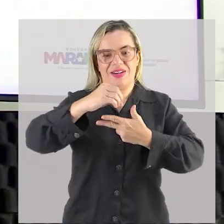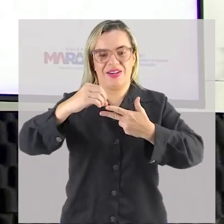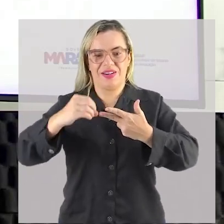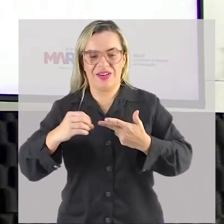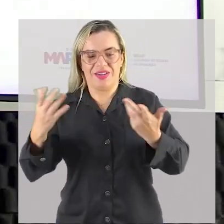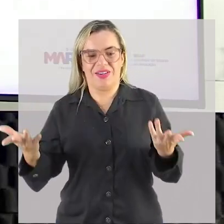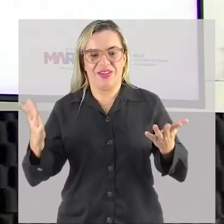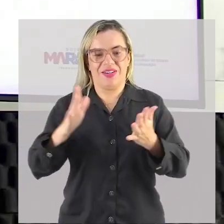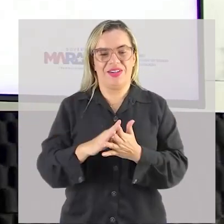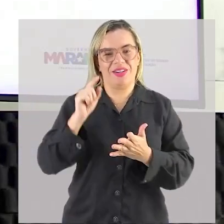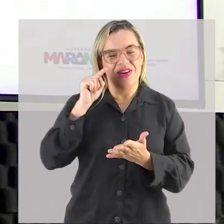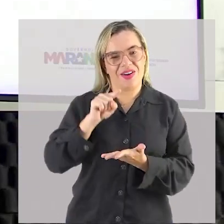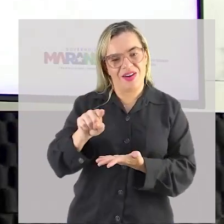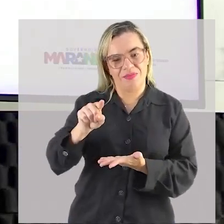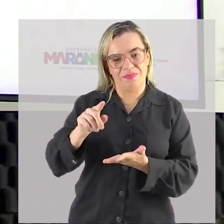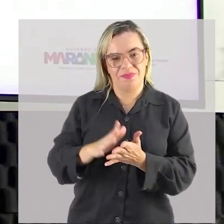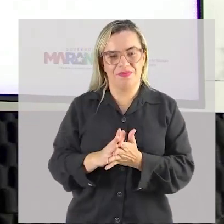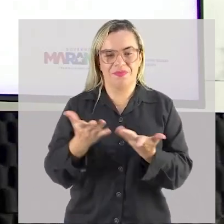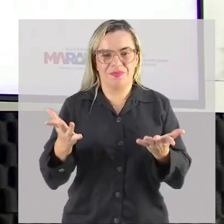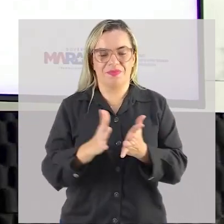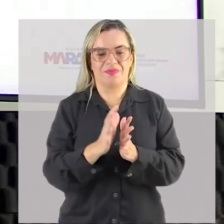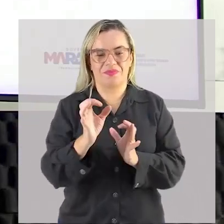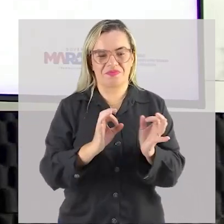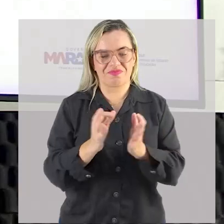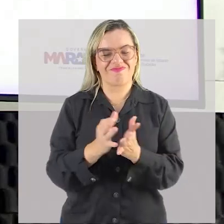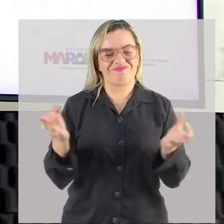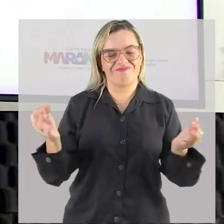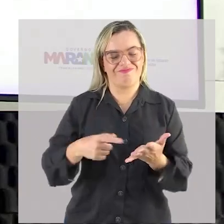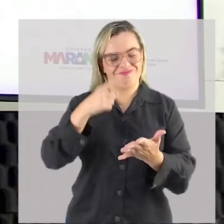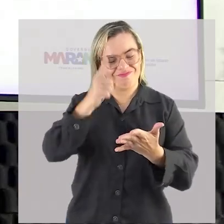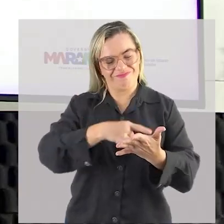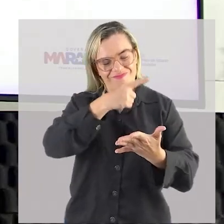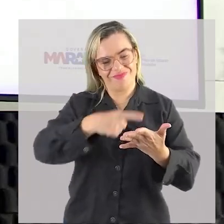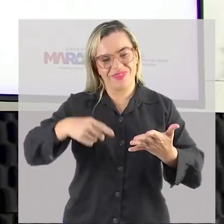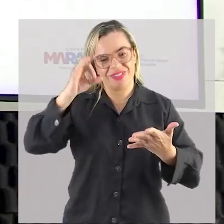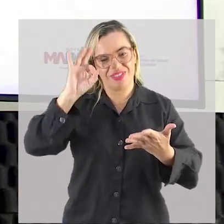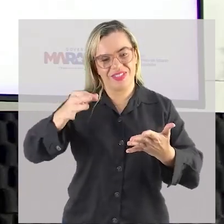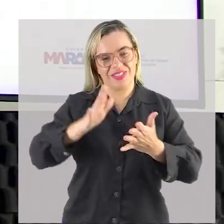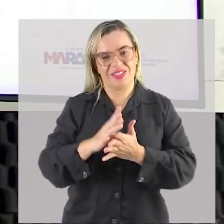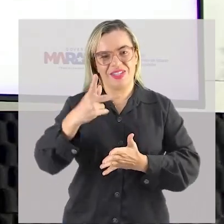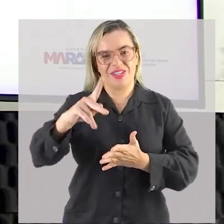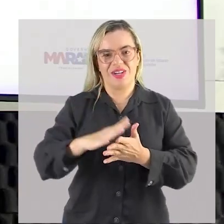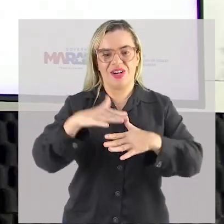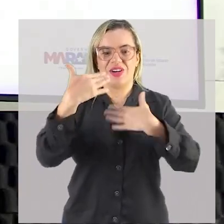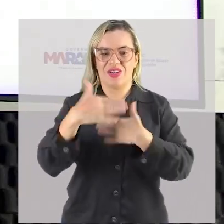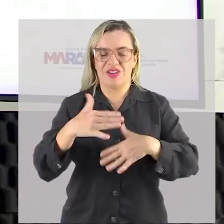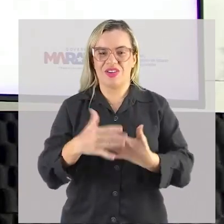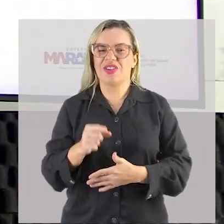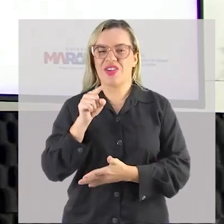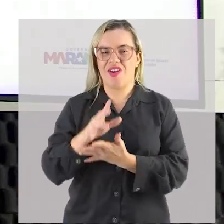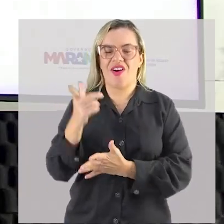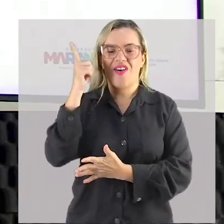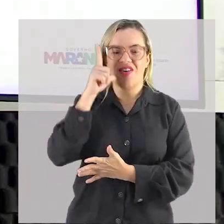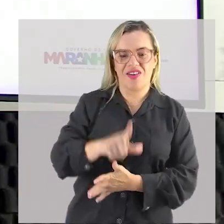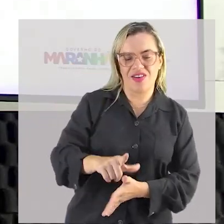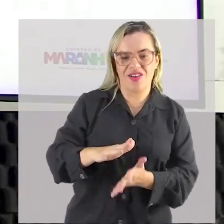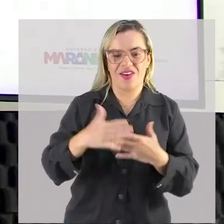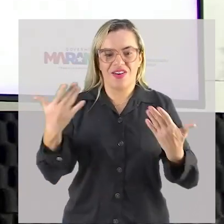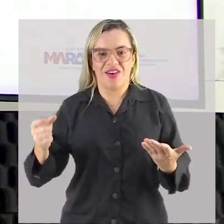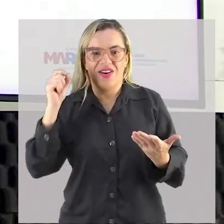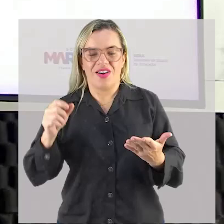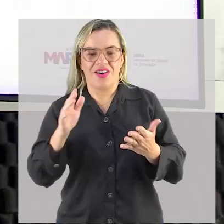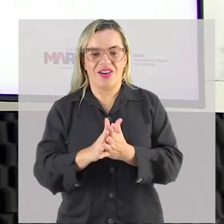Enem para deixar você Prontinho para gabaritar na sua prova você vai conseguir estamos aqui